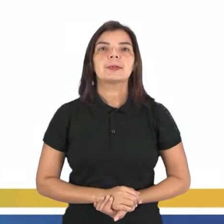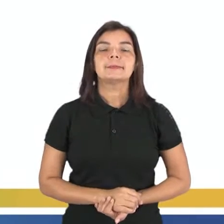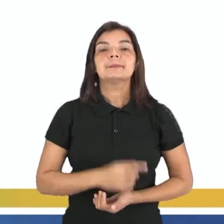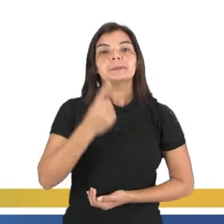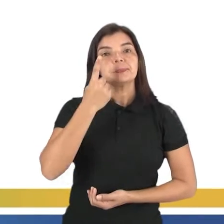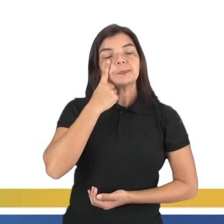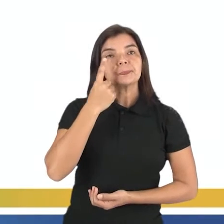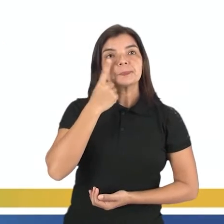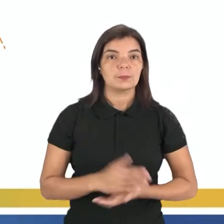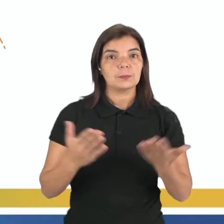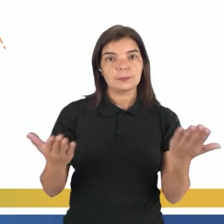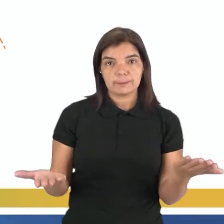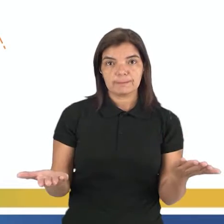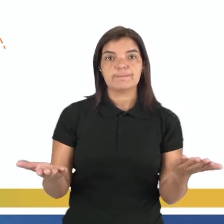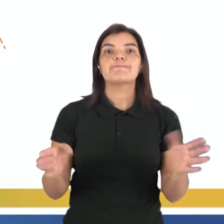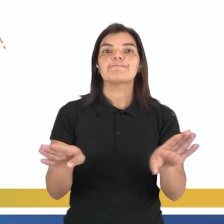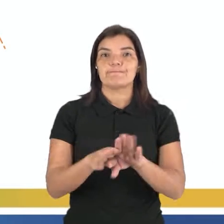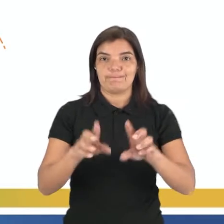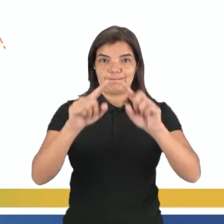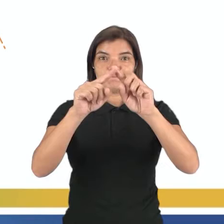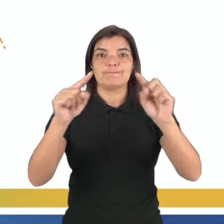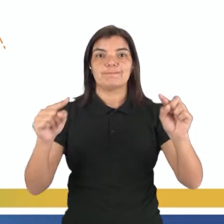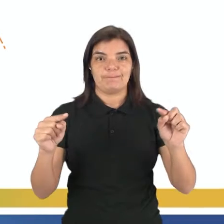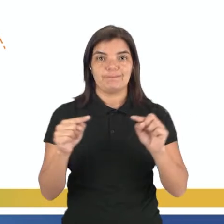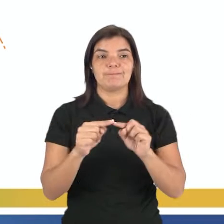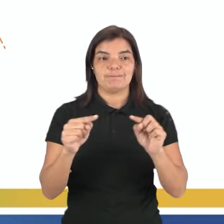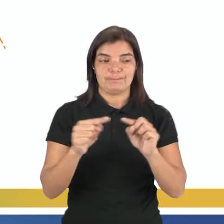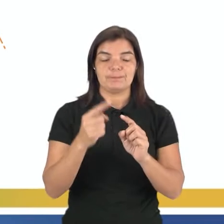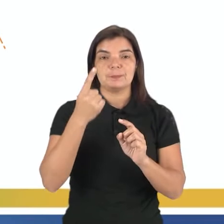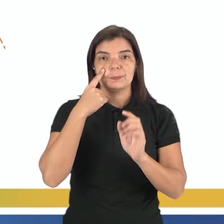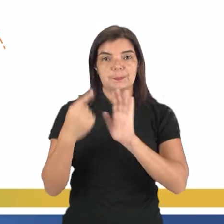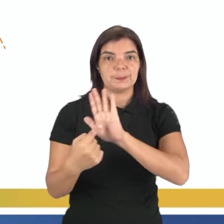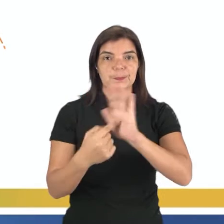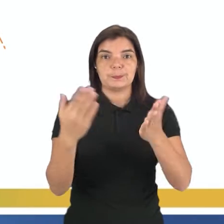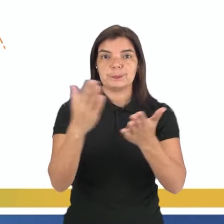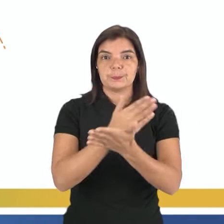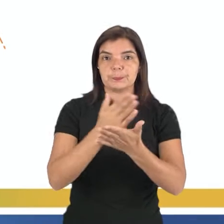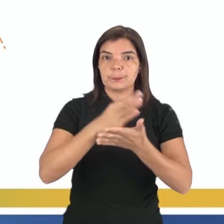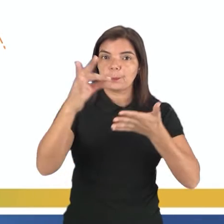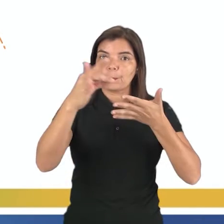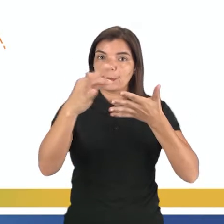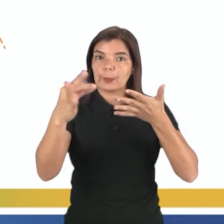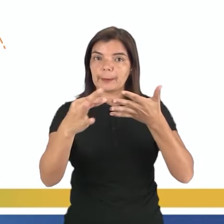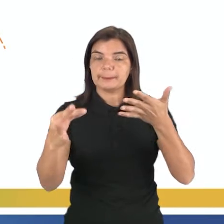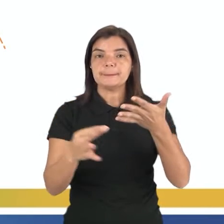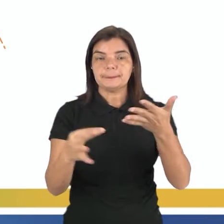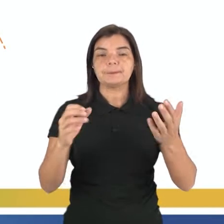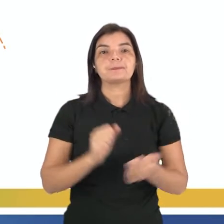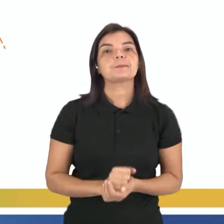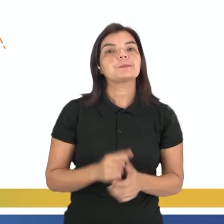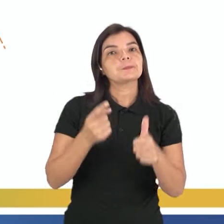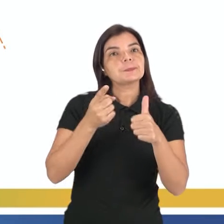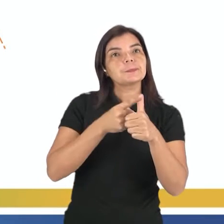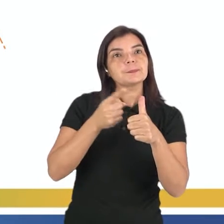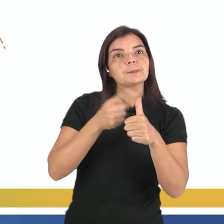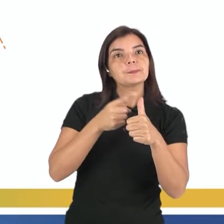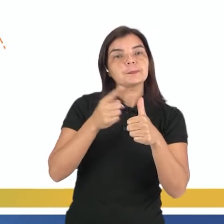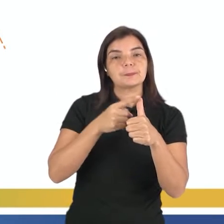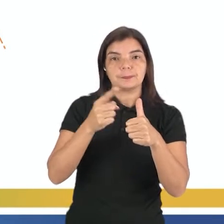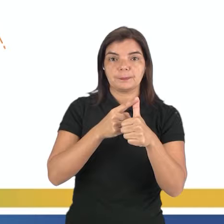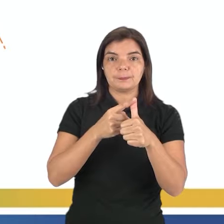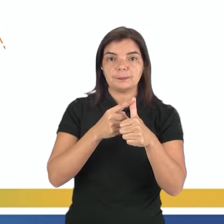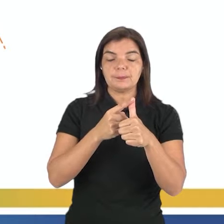Então, pessoal, no triângulo nós podemos destacar alguns elementos, certo? Então, o primeiro deles aqui,